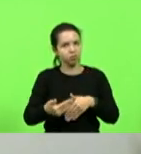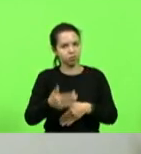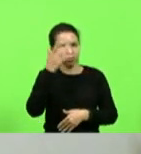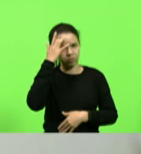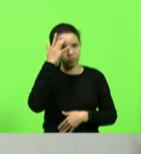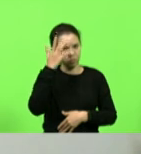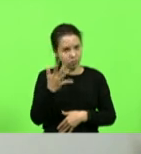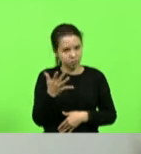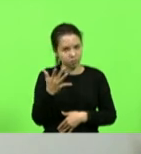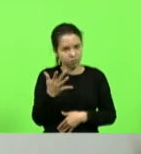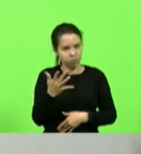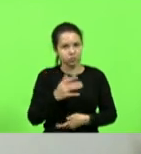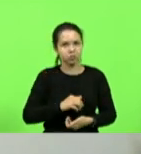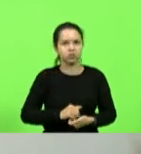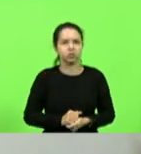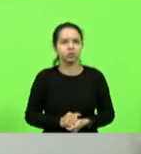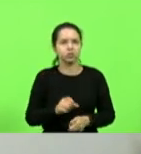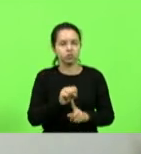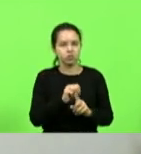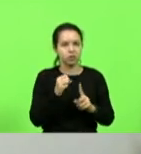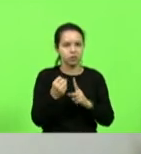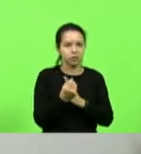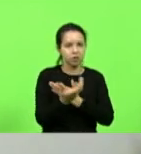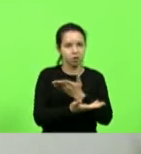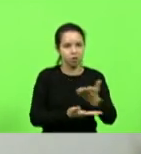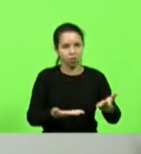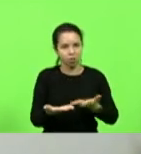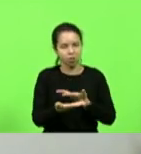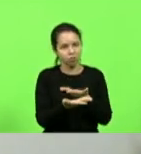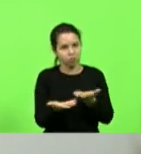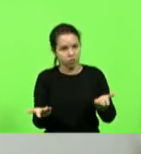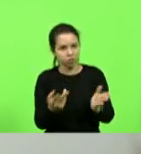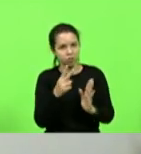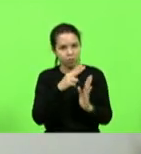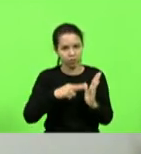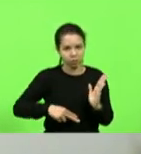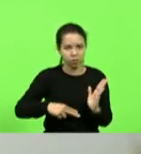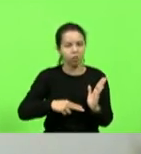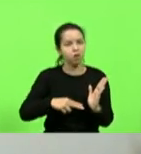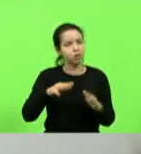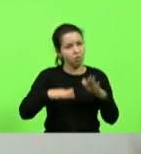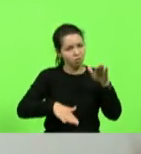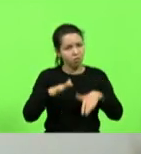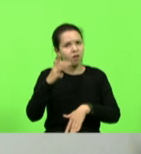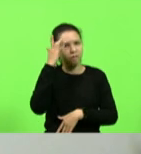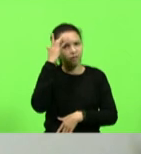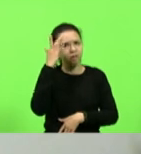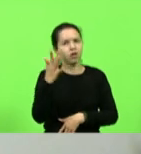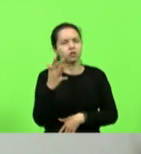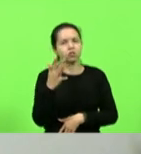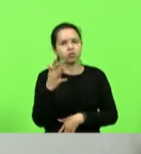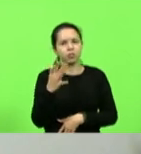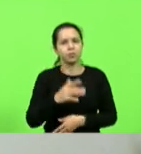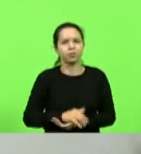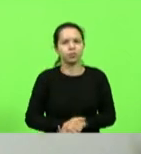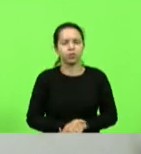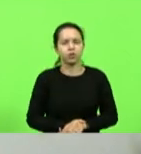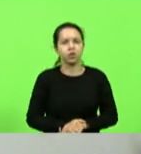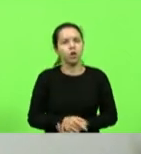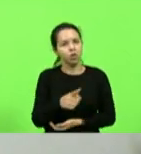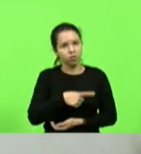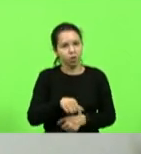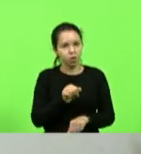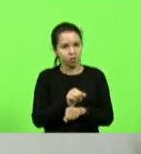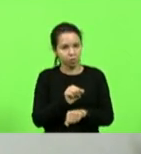né? Socializar com vocês a minha leitura. Talvez seja o aspecto mais fácil. A gente aguarda a exposição